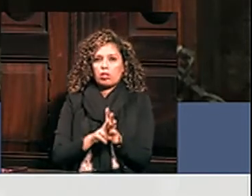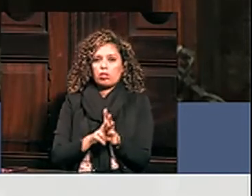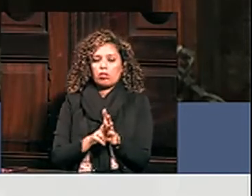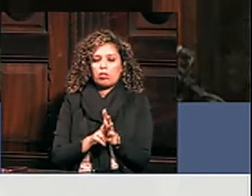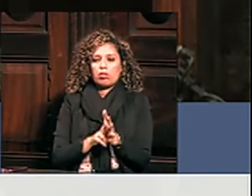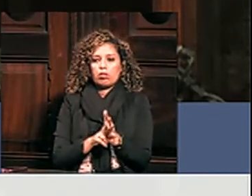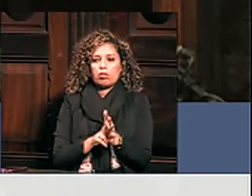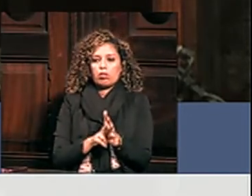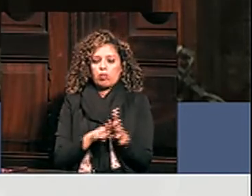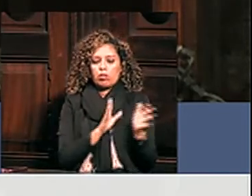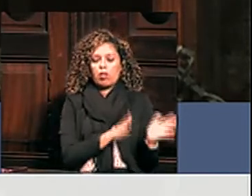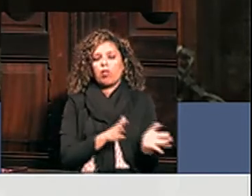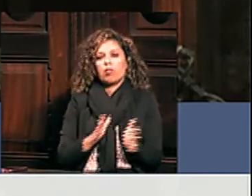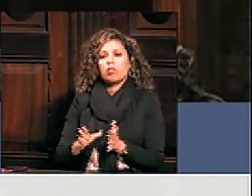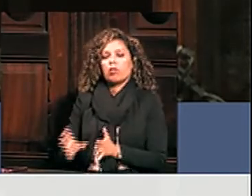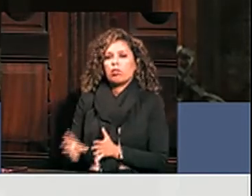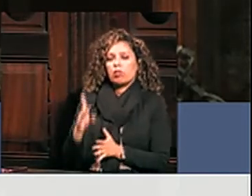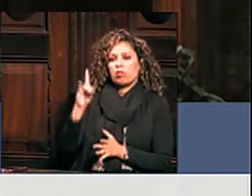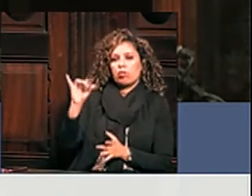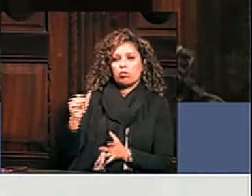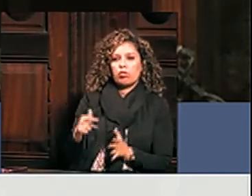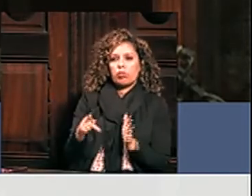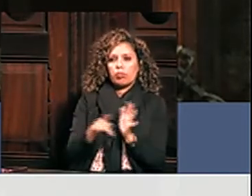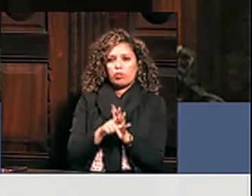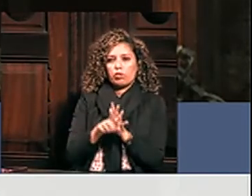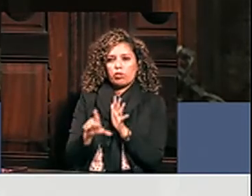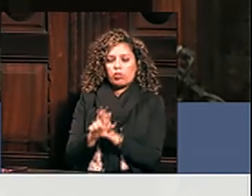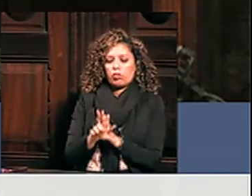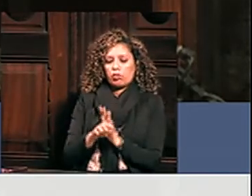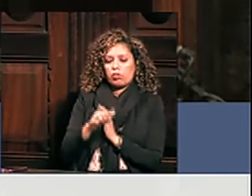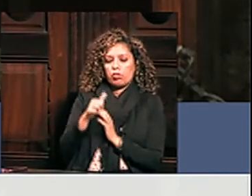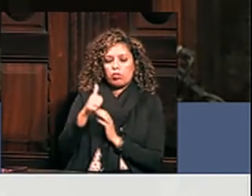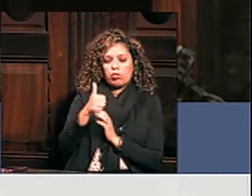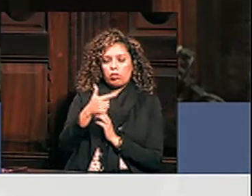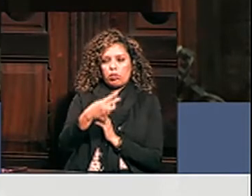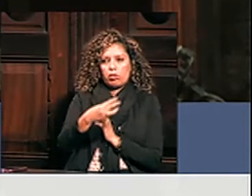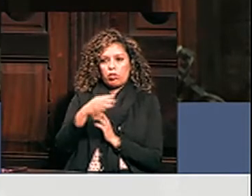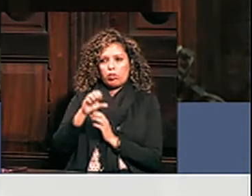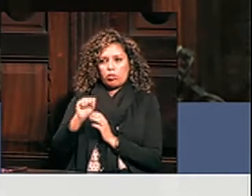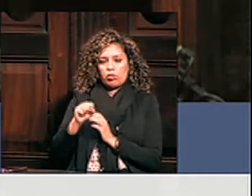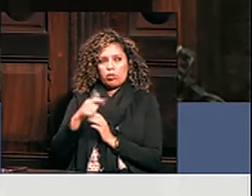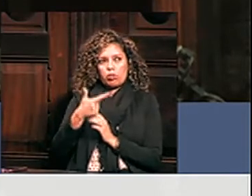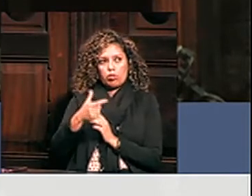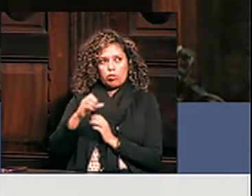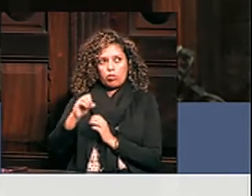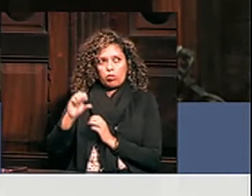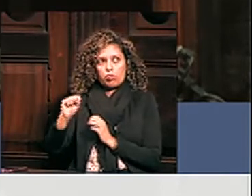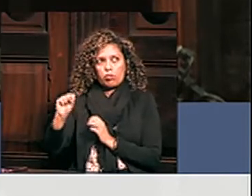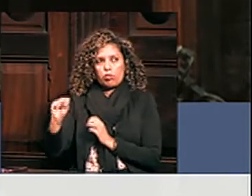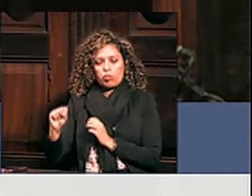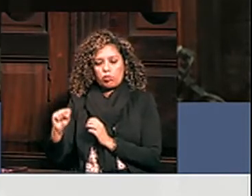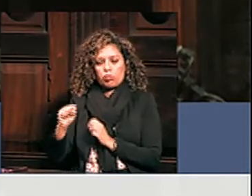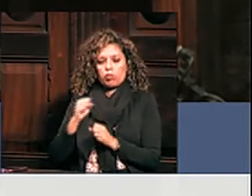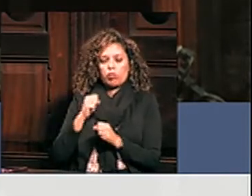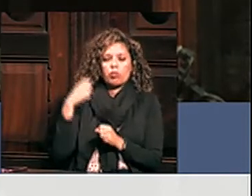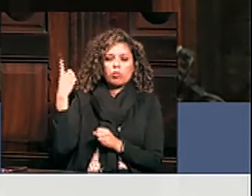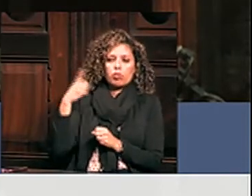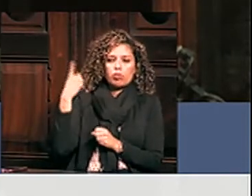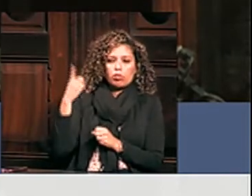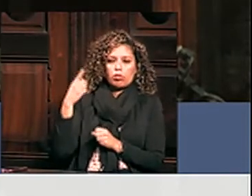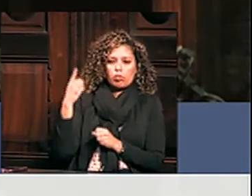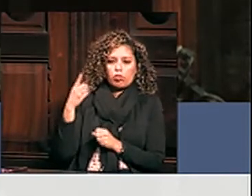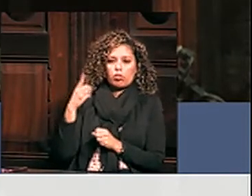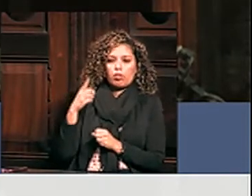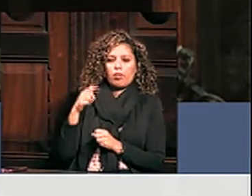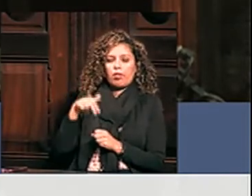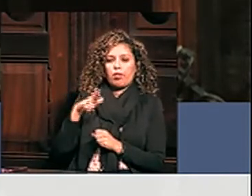inclusão na ordem do dia do projeto de lei 3893/2018, de autoria do deputado Dr.